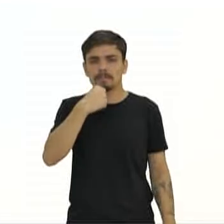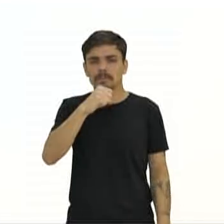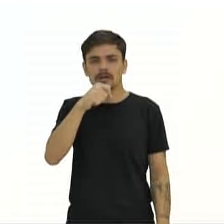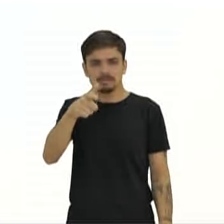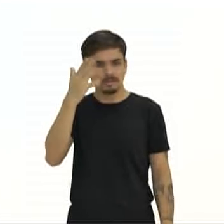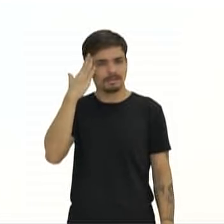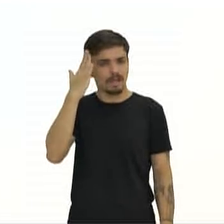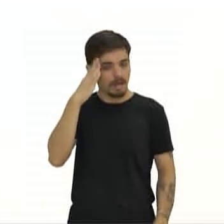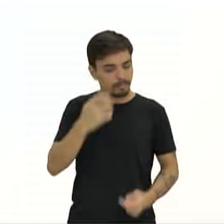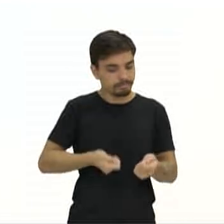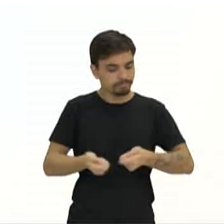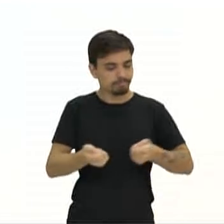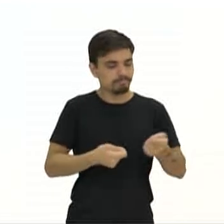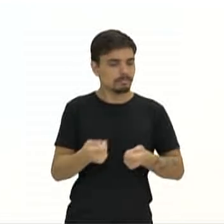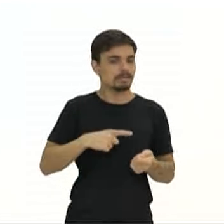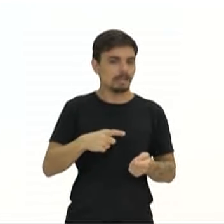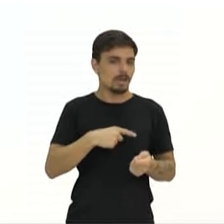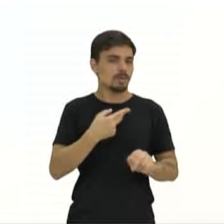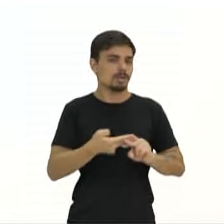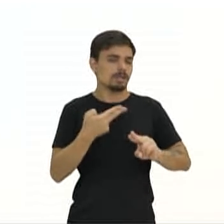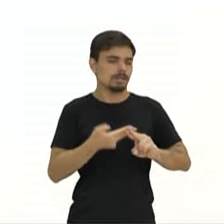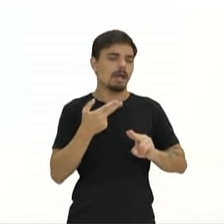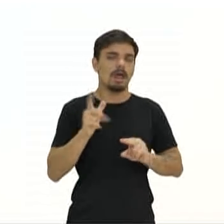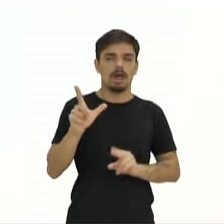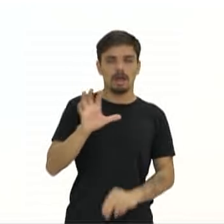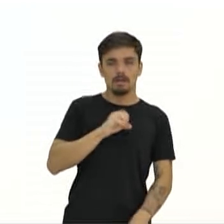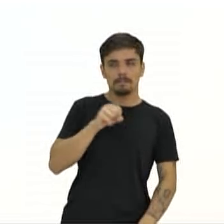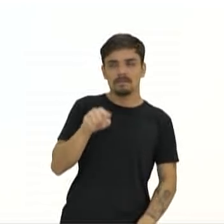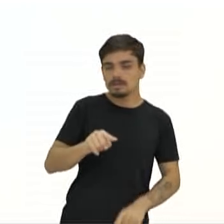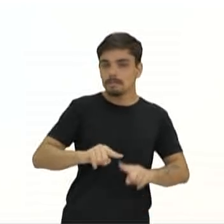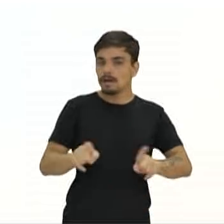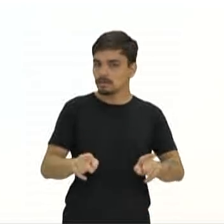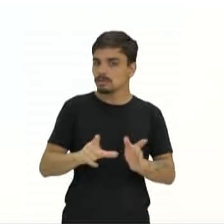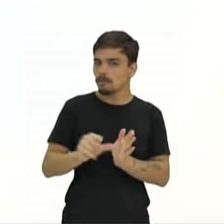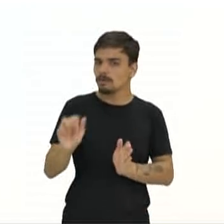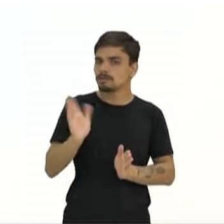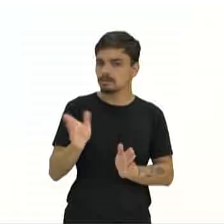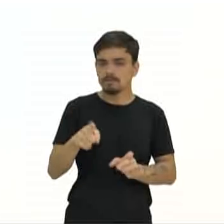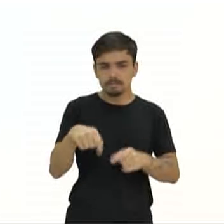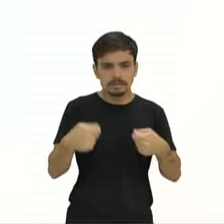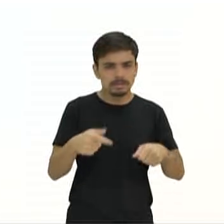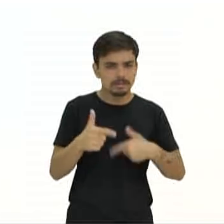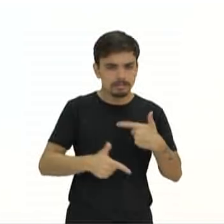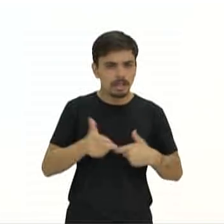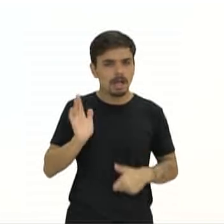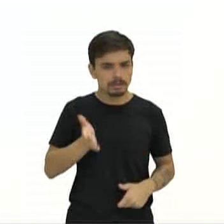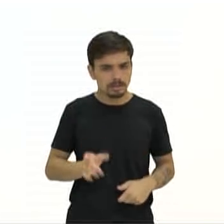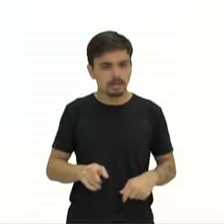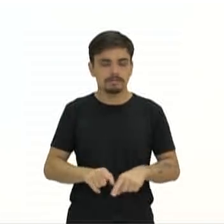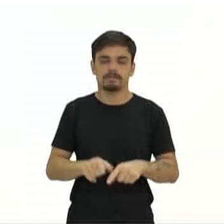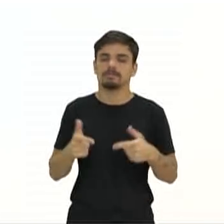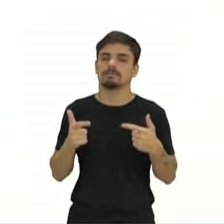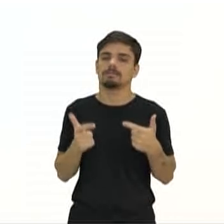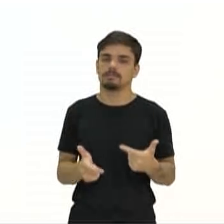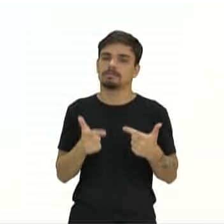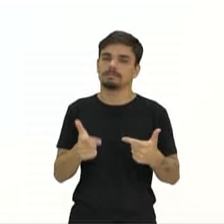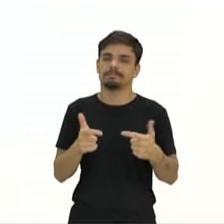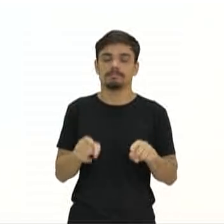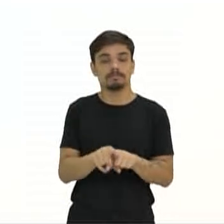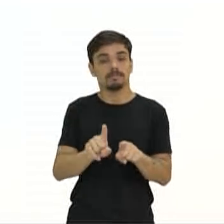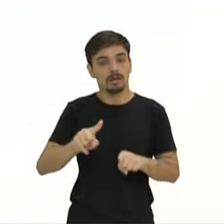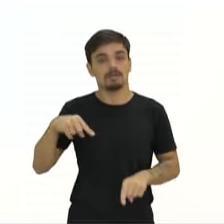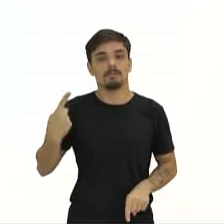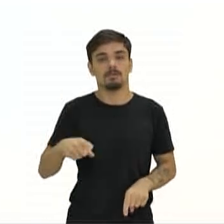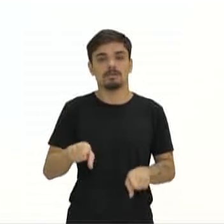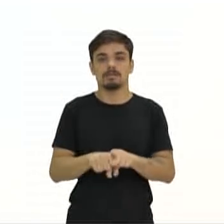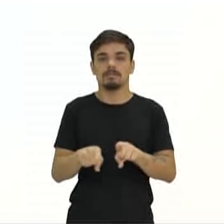controlam sob o pretexto de que o amam. Saia dessa. Já precisa trabalhar? Que chatice. E depois,